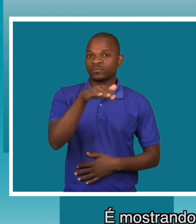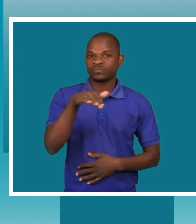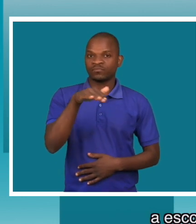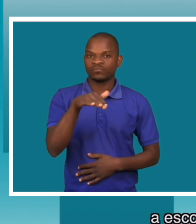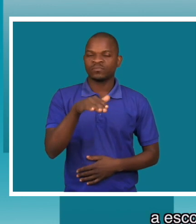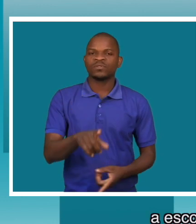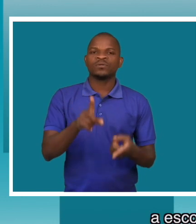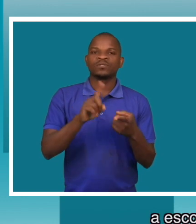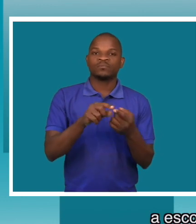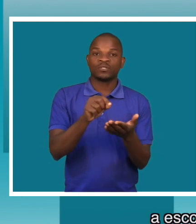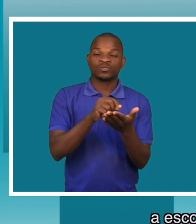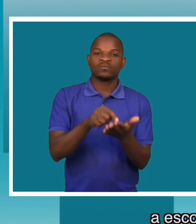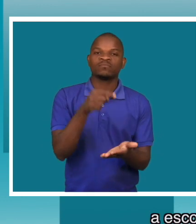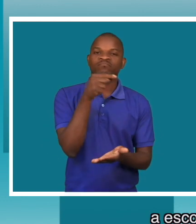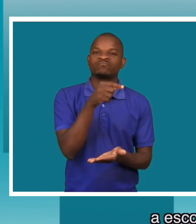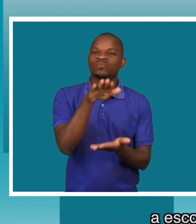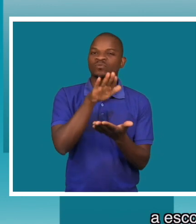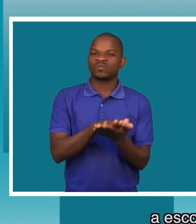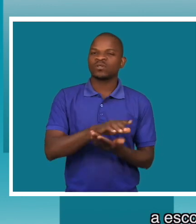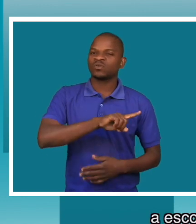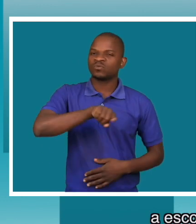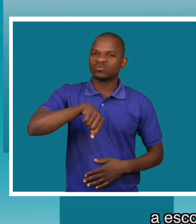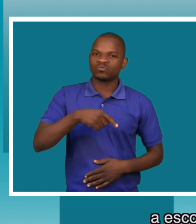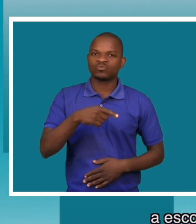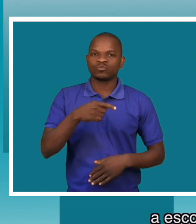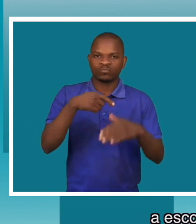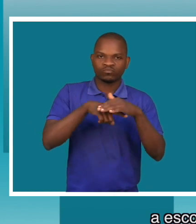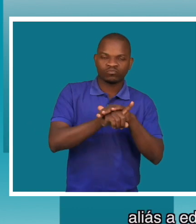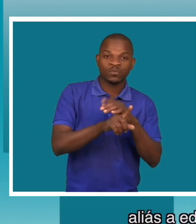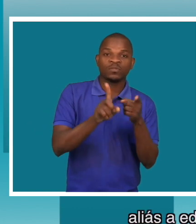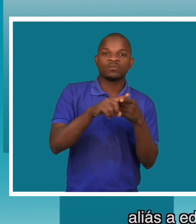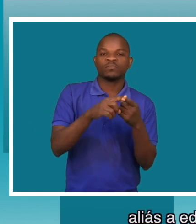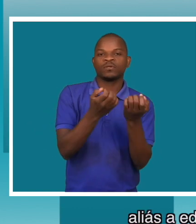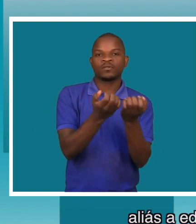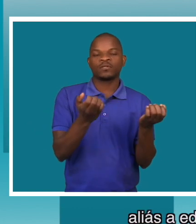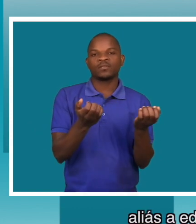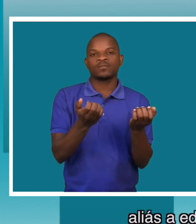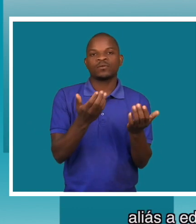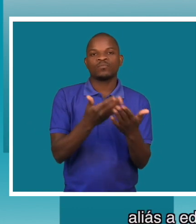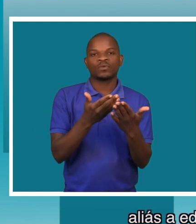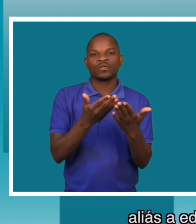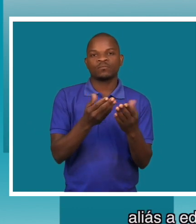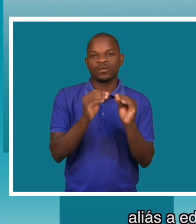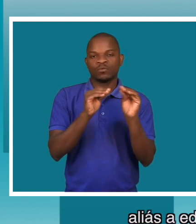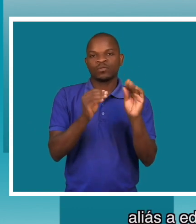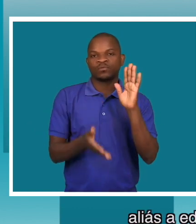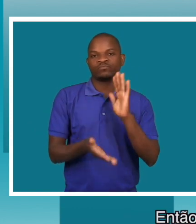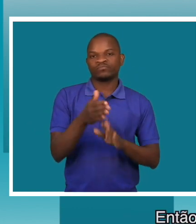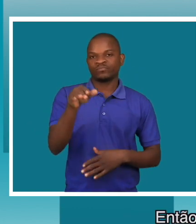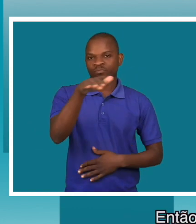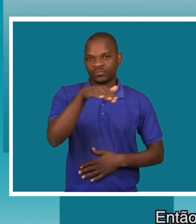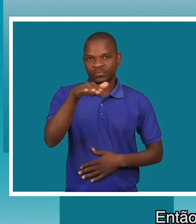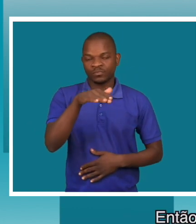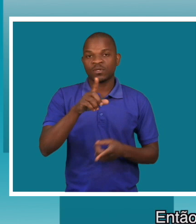e a escola é o local onde todos nós passamos, todas as crianças, aliás, a educação parte mesmo da comunidade.